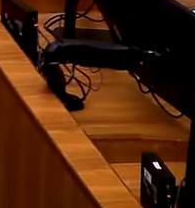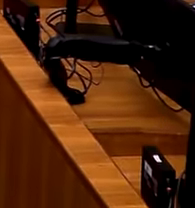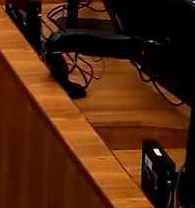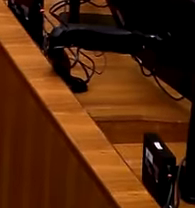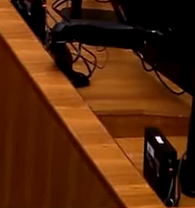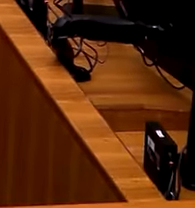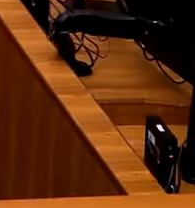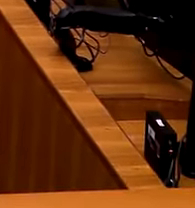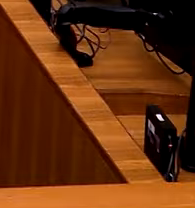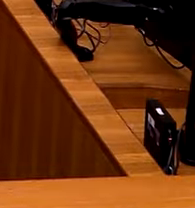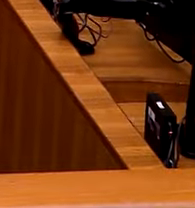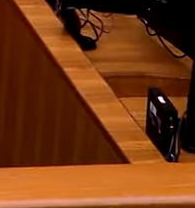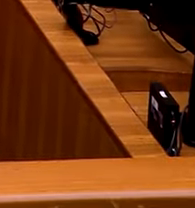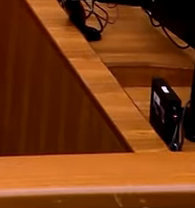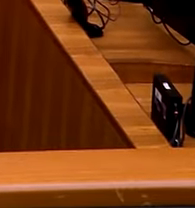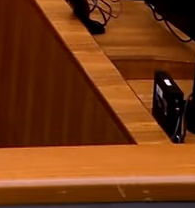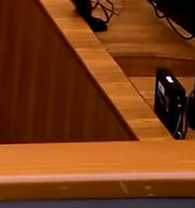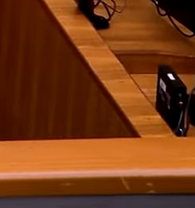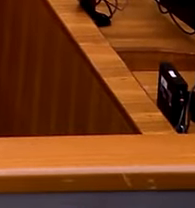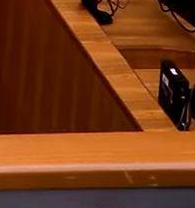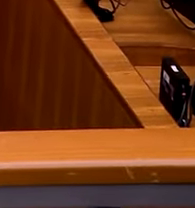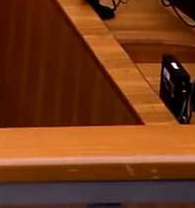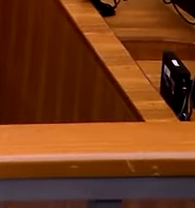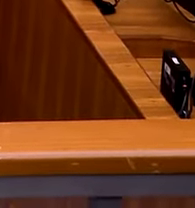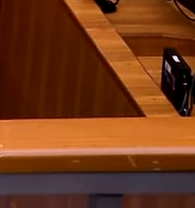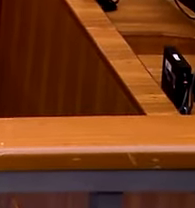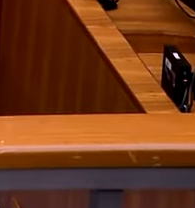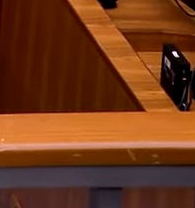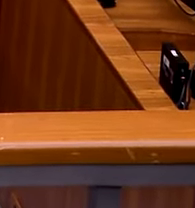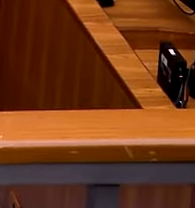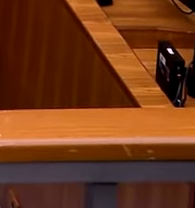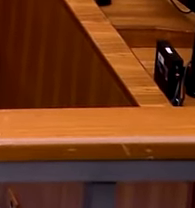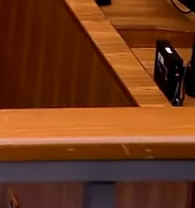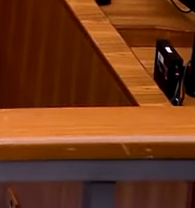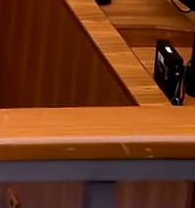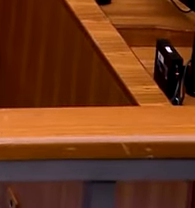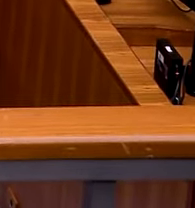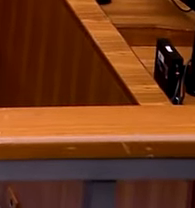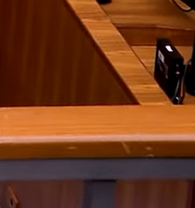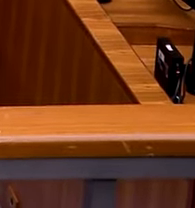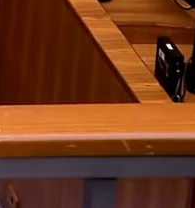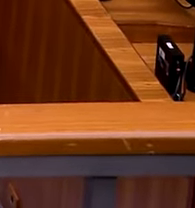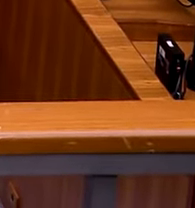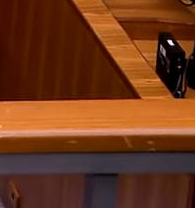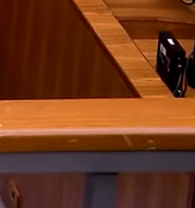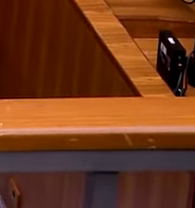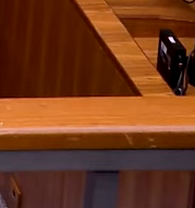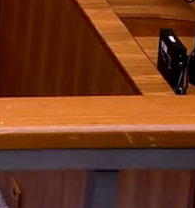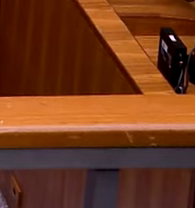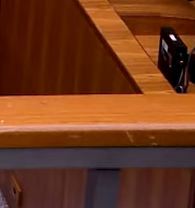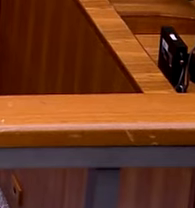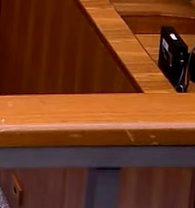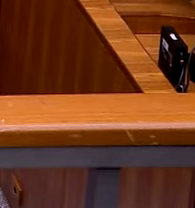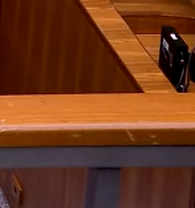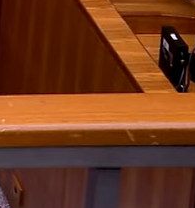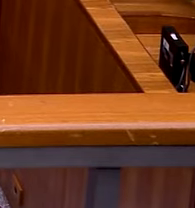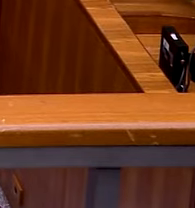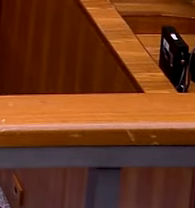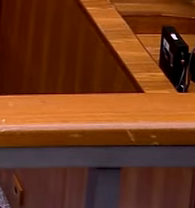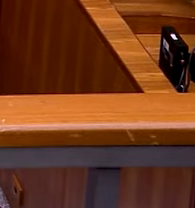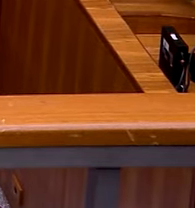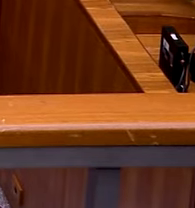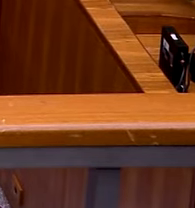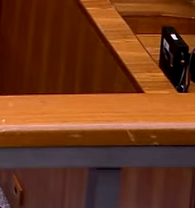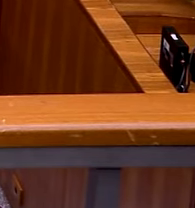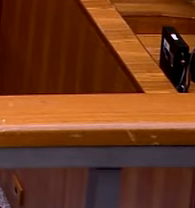a Constituição Federal e o código civil reconhecem o planejamento familiar como de livre decisão do casal e impõe ao estado a obrigação